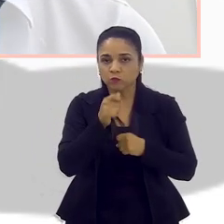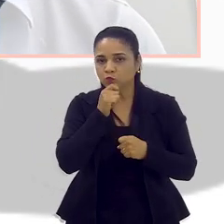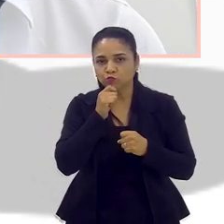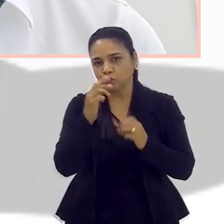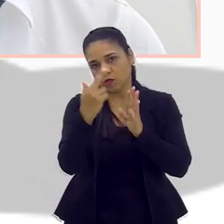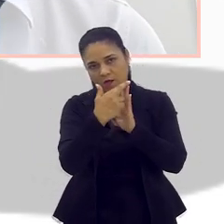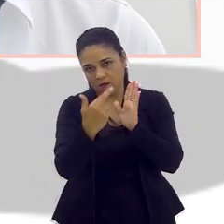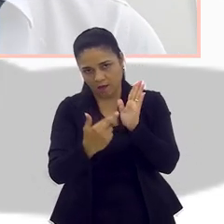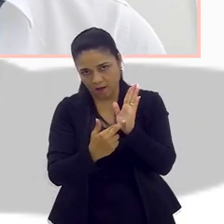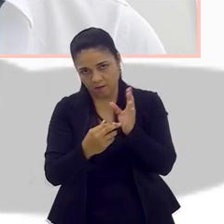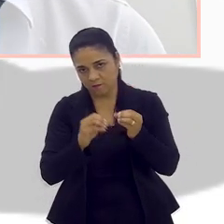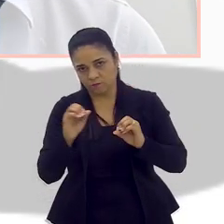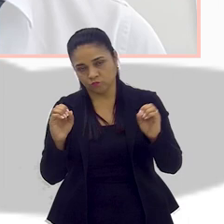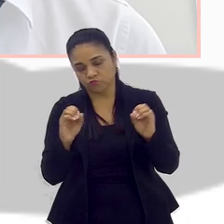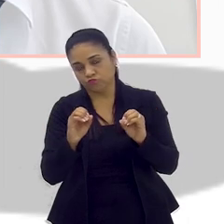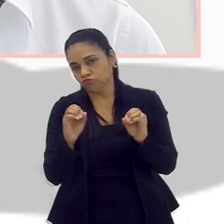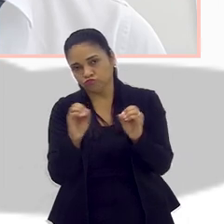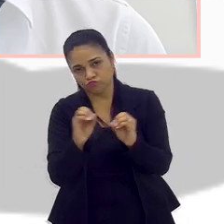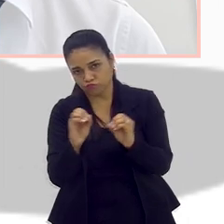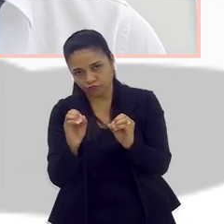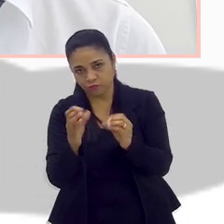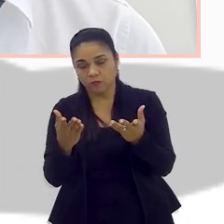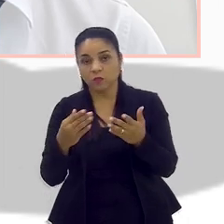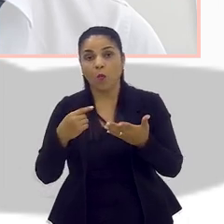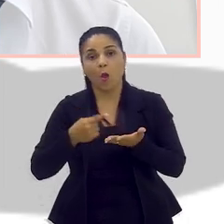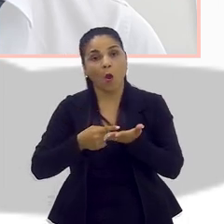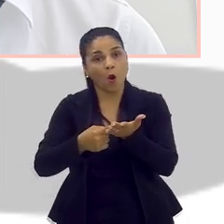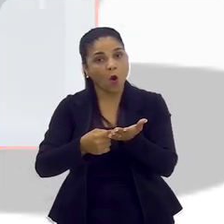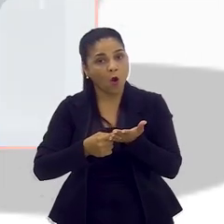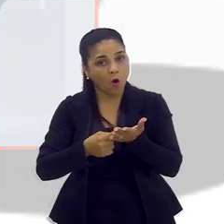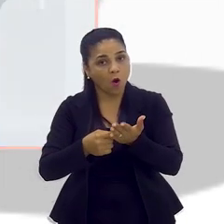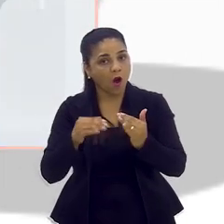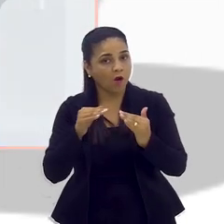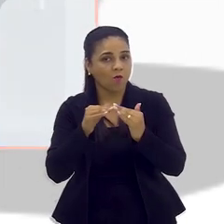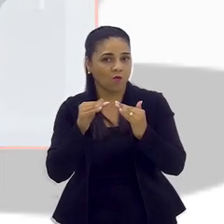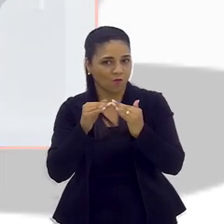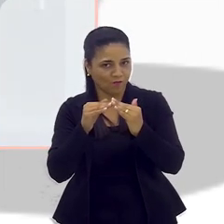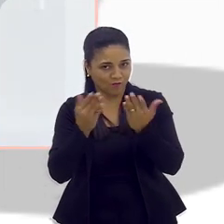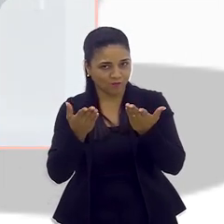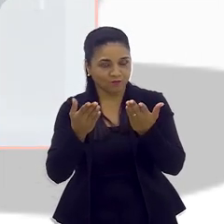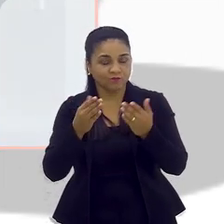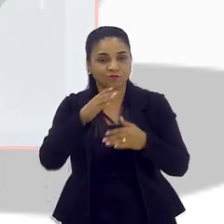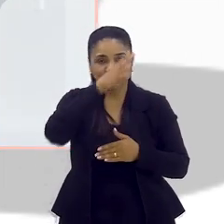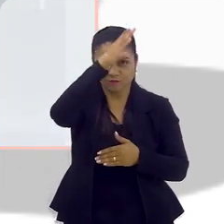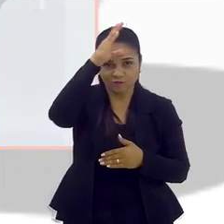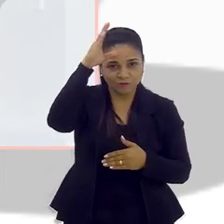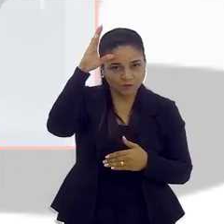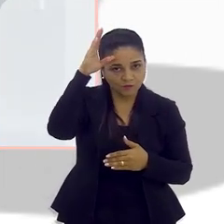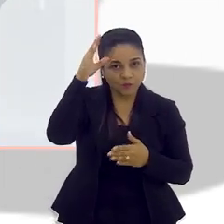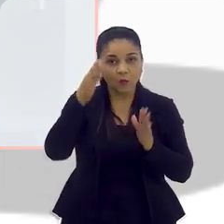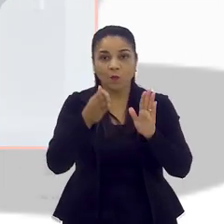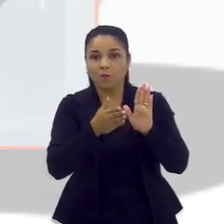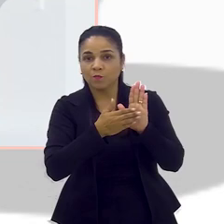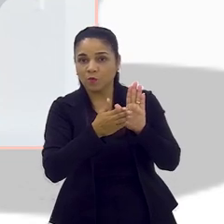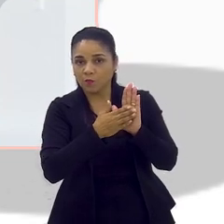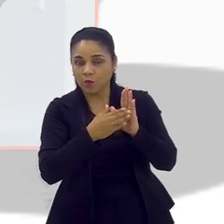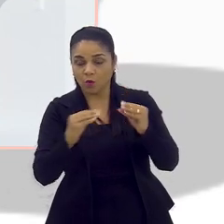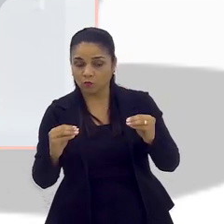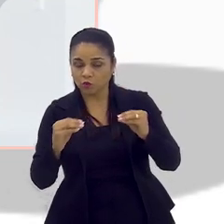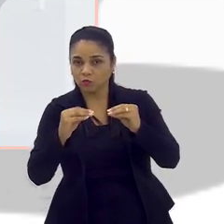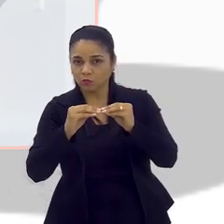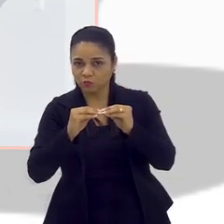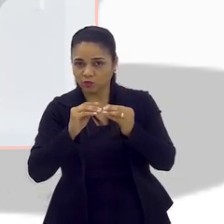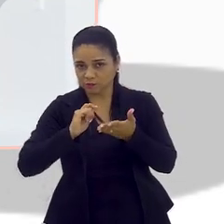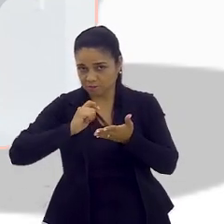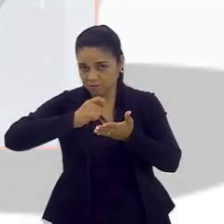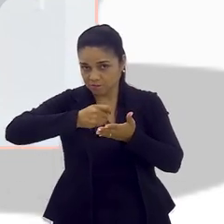amparo. Sim, ou seja, é uma opção ali de acordo, né? Tanto porque o consumidor ele vai propor uma